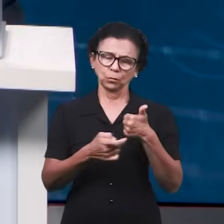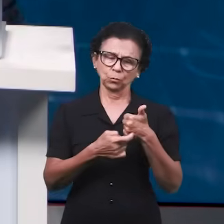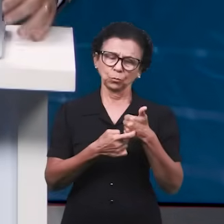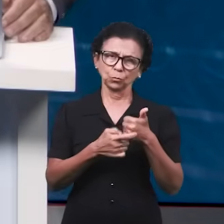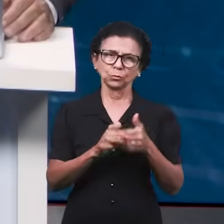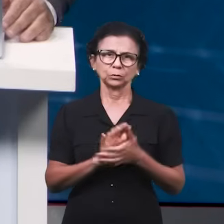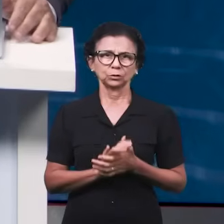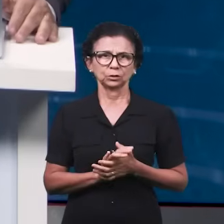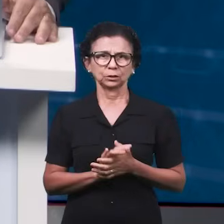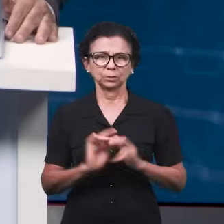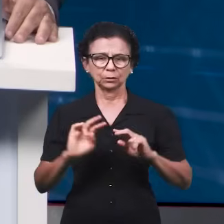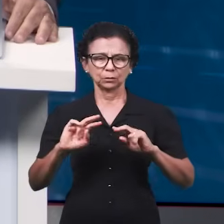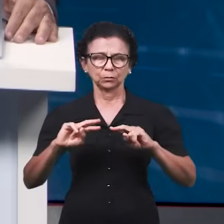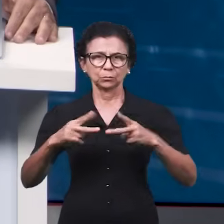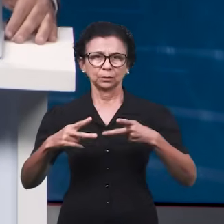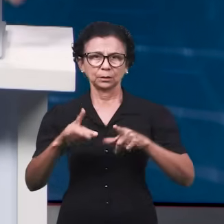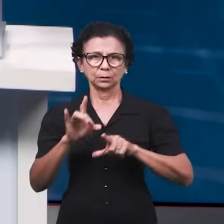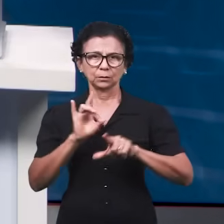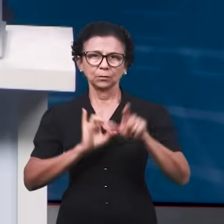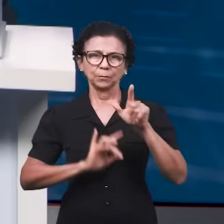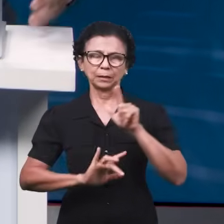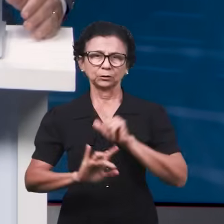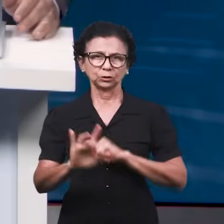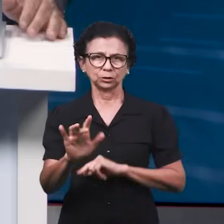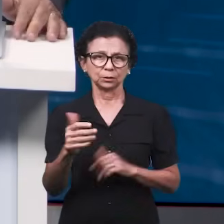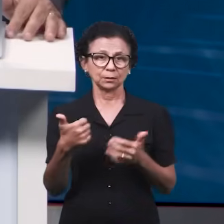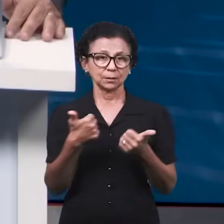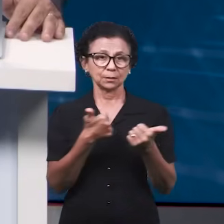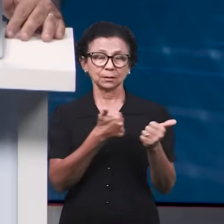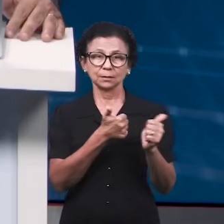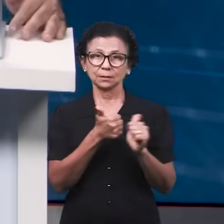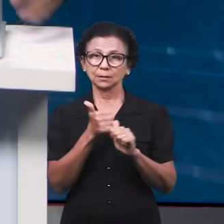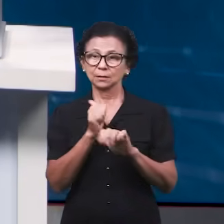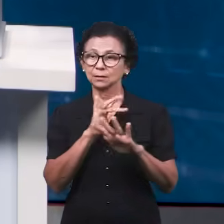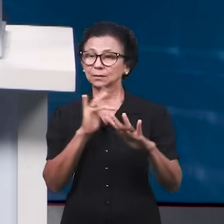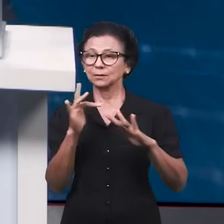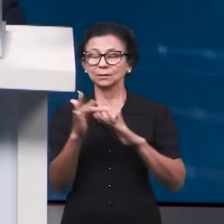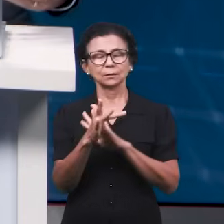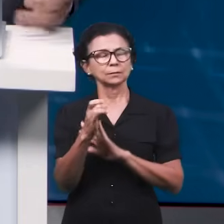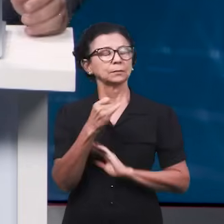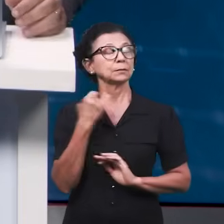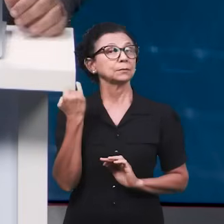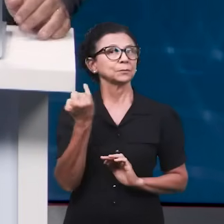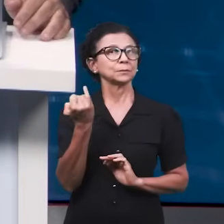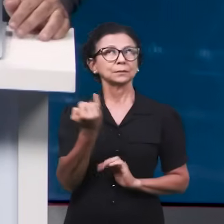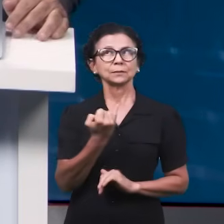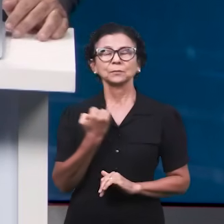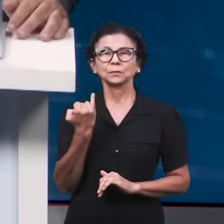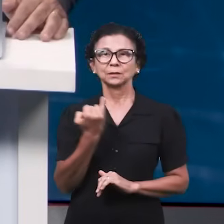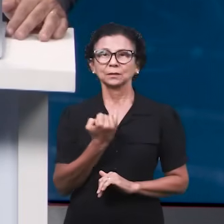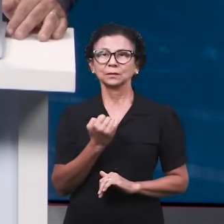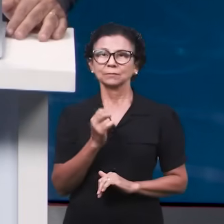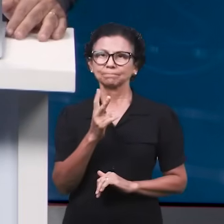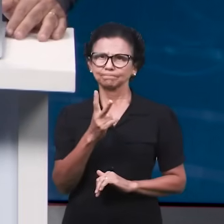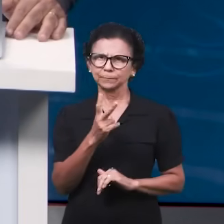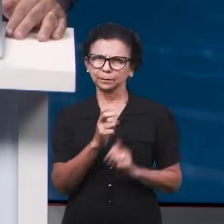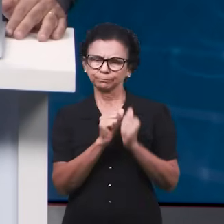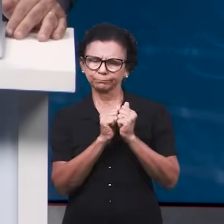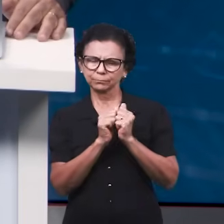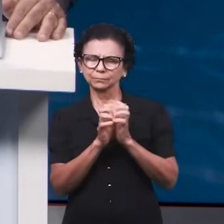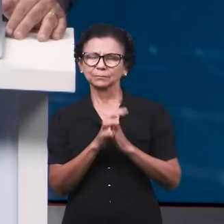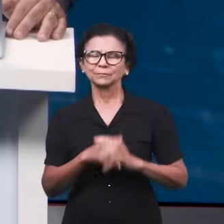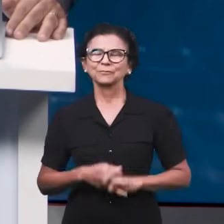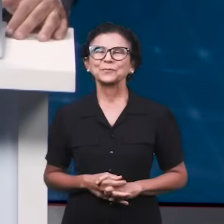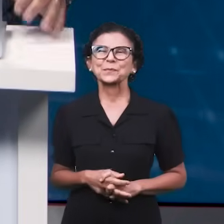clique em curtir, compartilhe o nosso link, segue a gente nas redes sociais e é muito importante que você esteja assim sempre conosco,